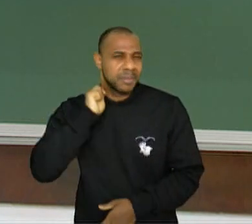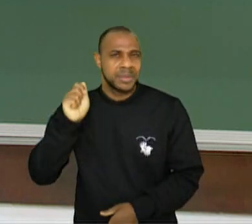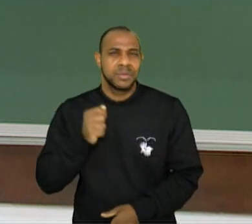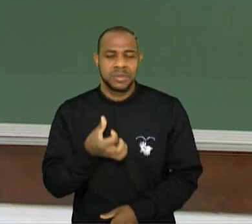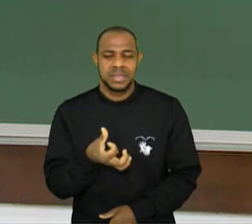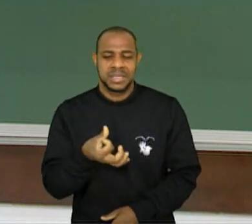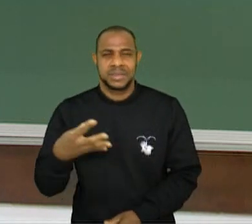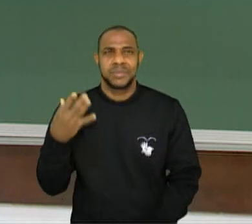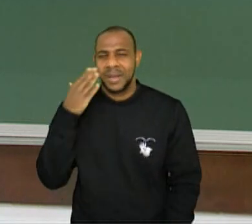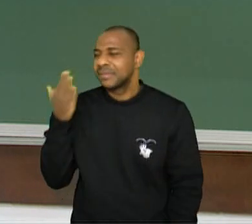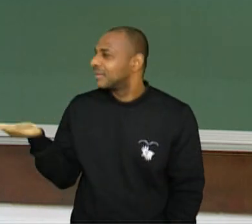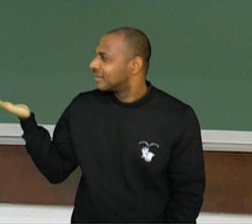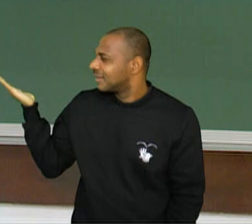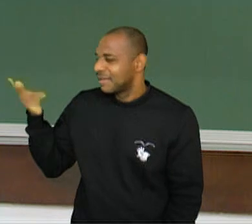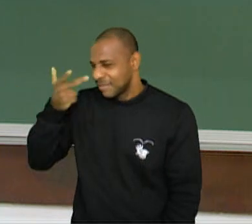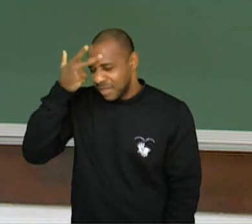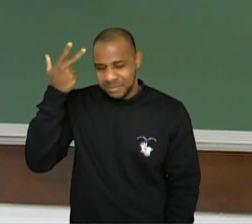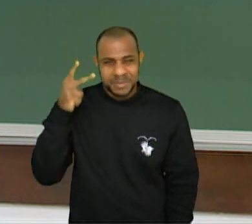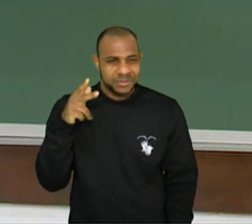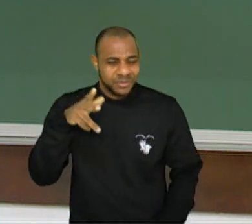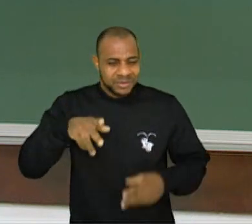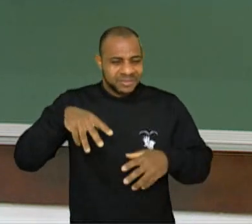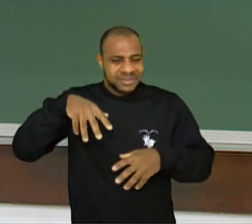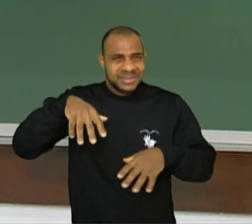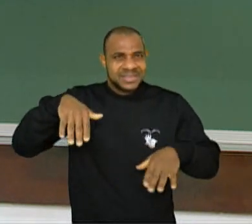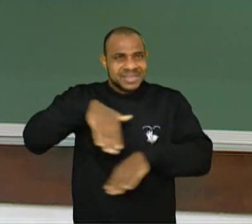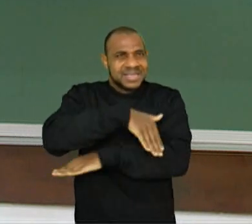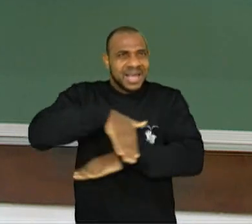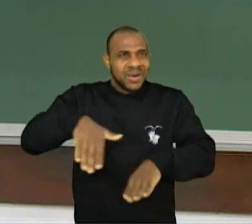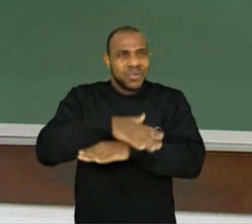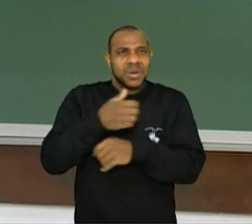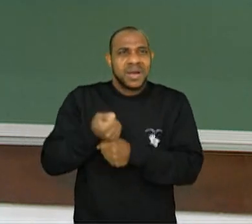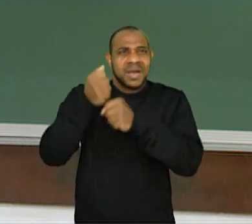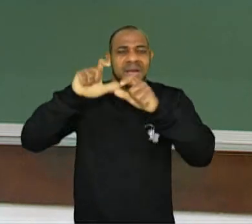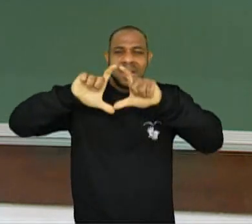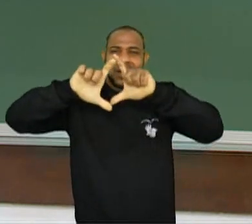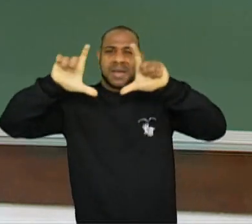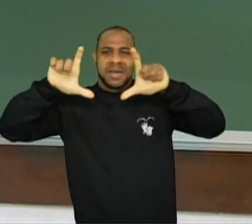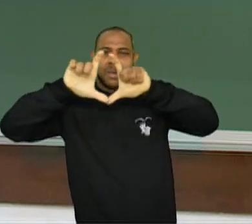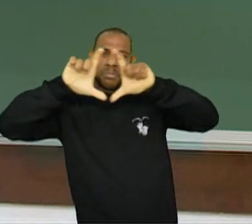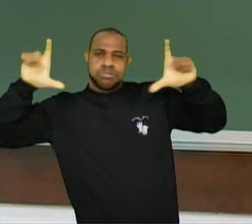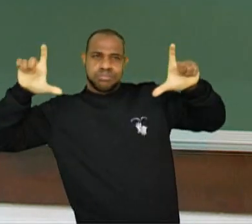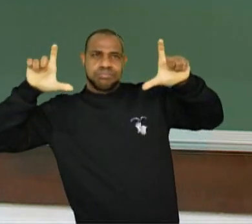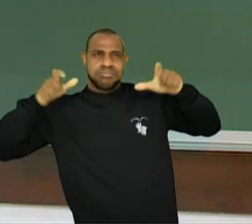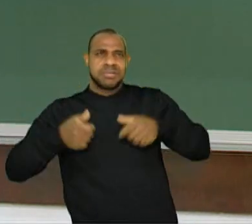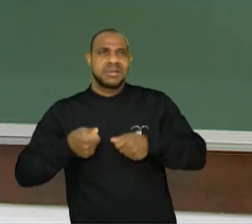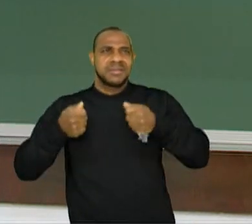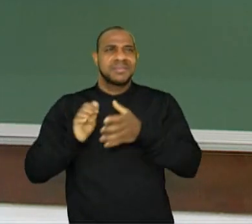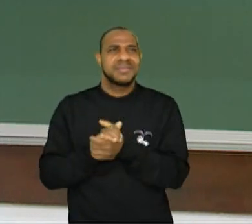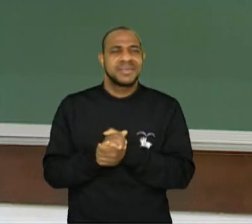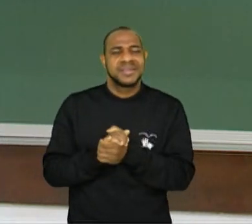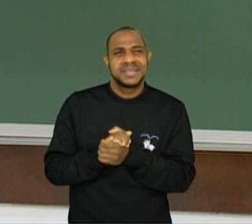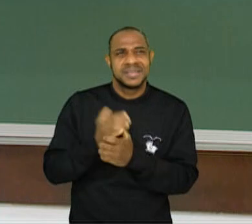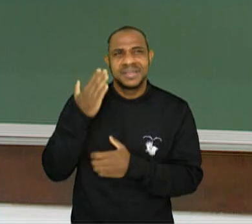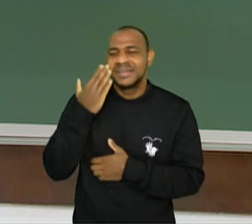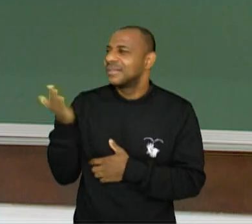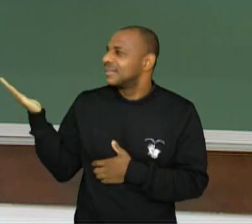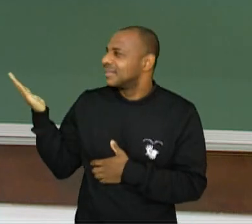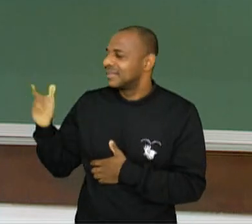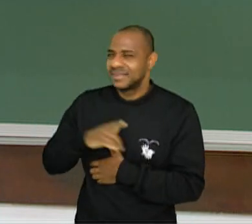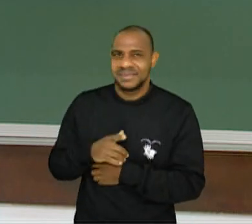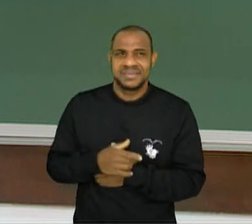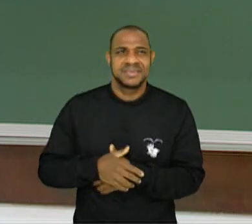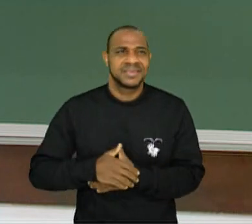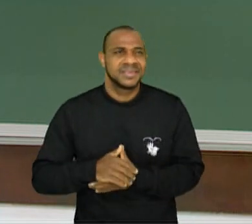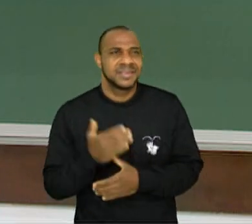vê pessoas ali às ruas, segurando um cartaz, e havia várias dessas manifestações assim, né,